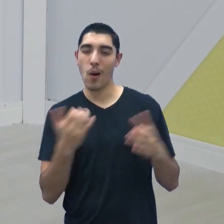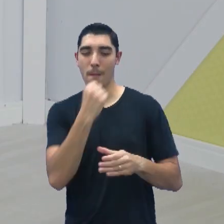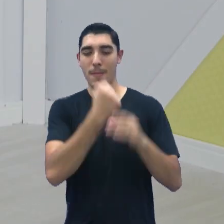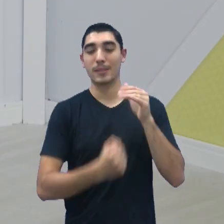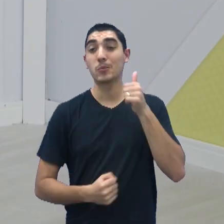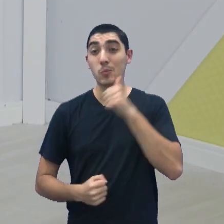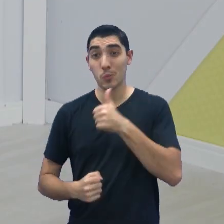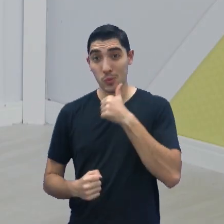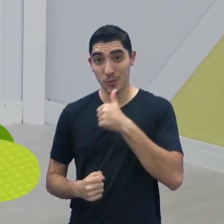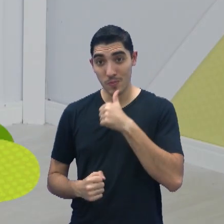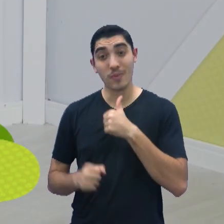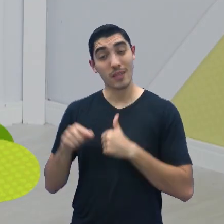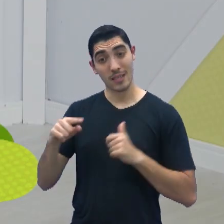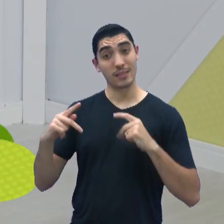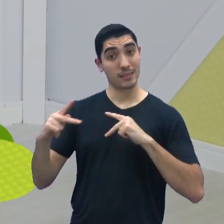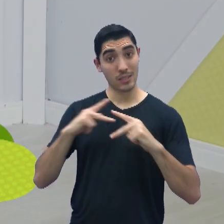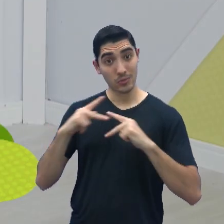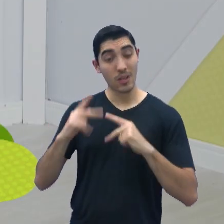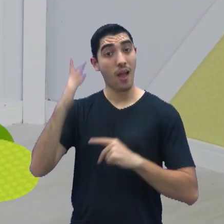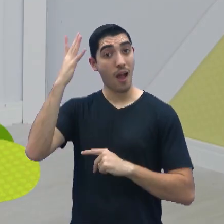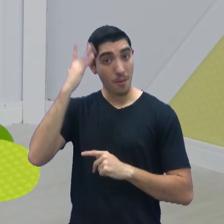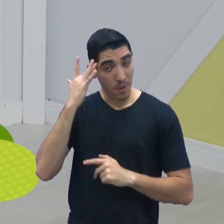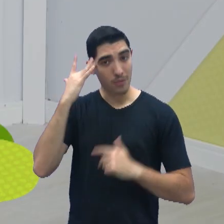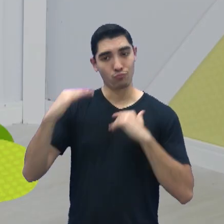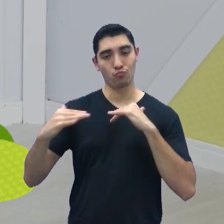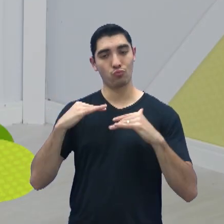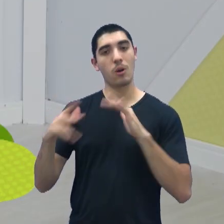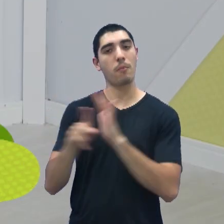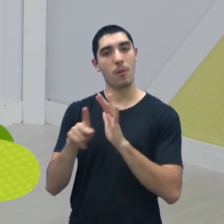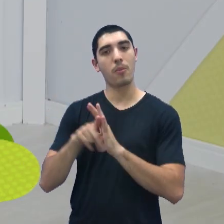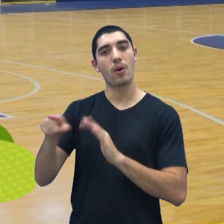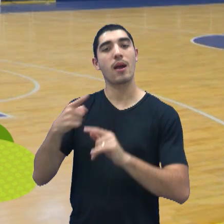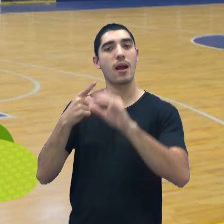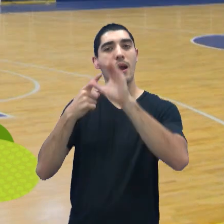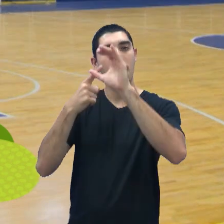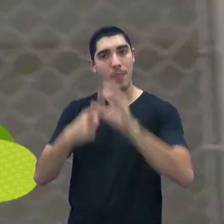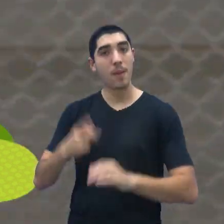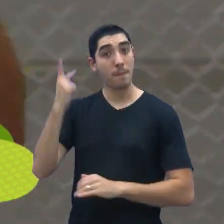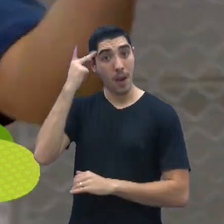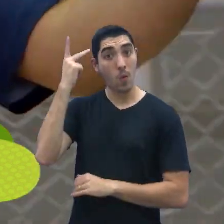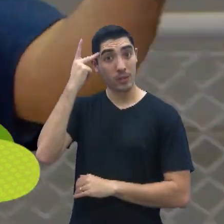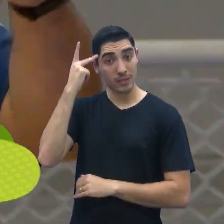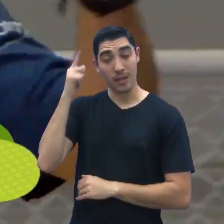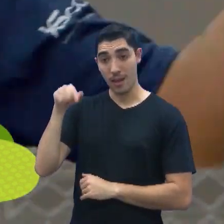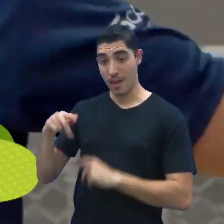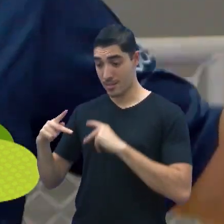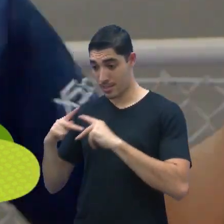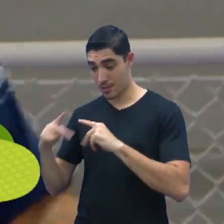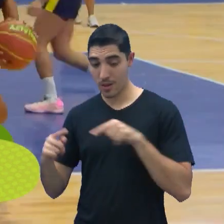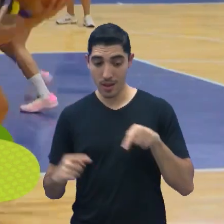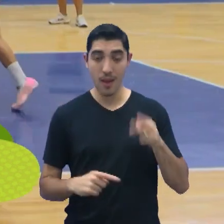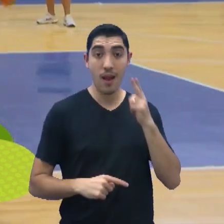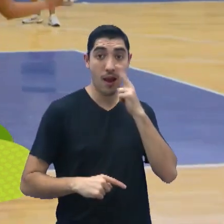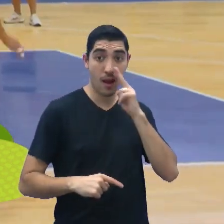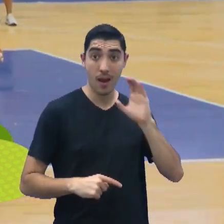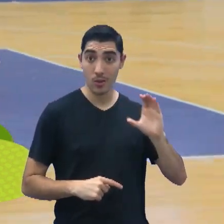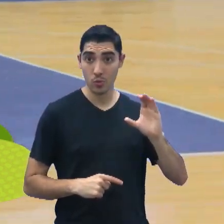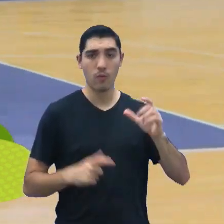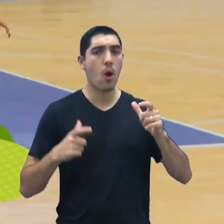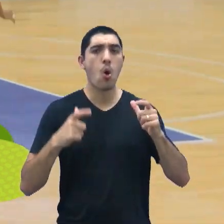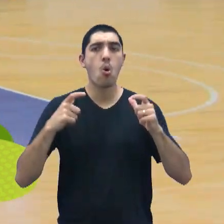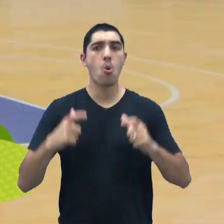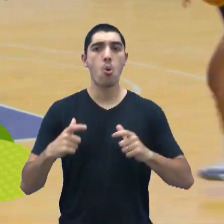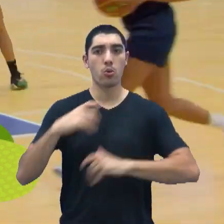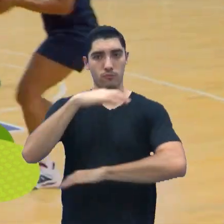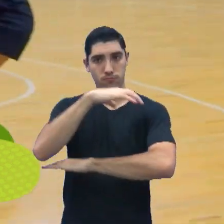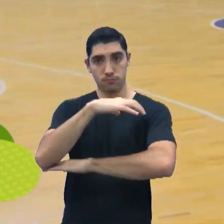as Águias entram em quadra amanhã pela 4ª rodada do Campeonato Paulista contra o time do Catanduva no ginásio Teatrão. O São José vem de derrota